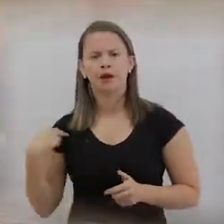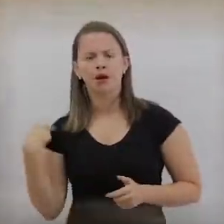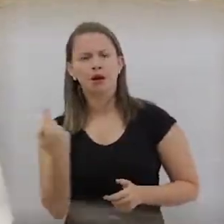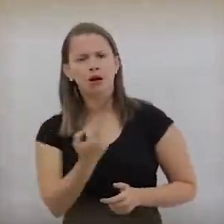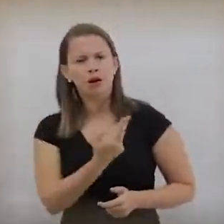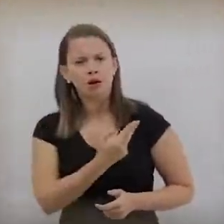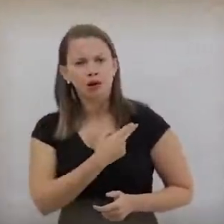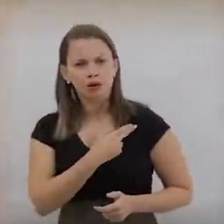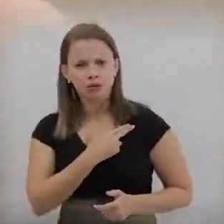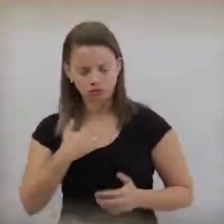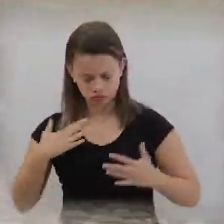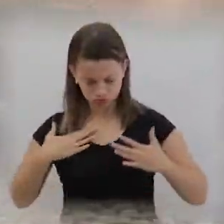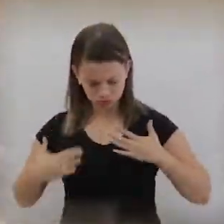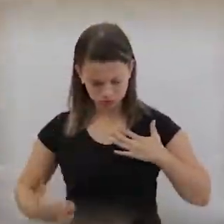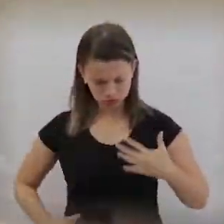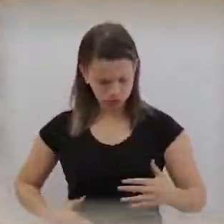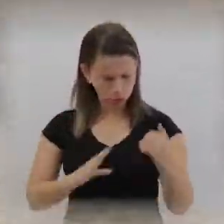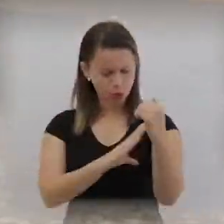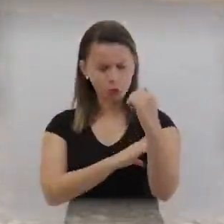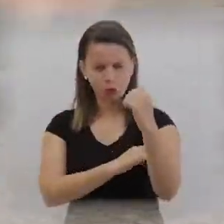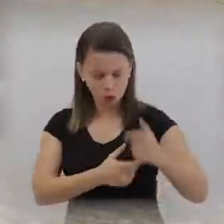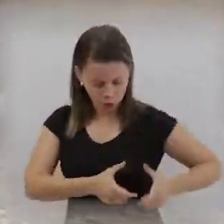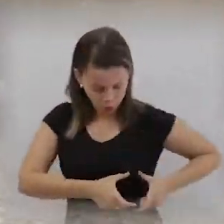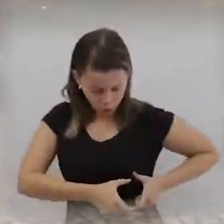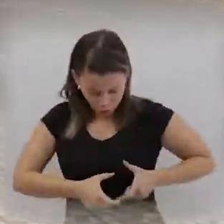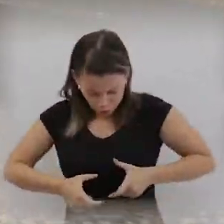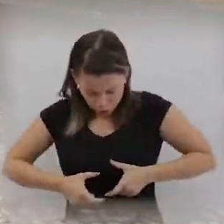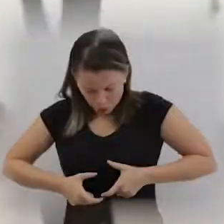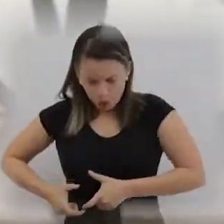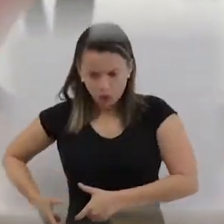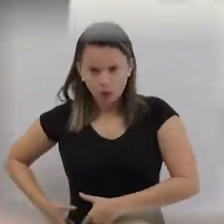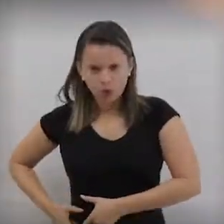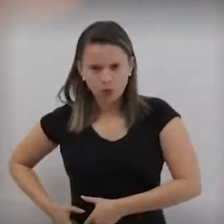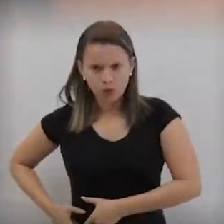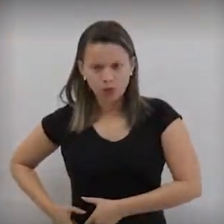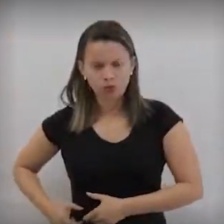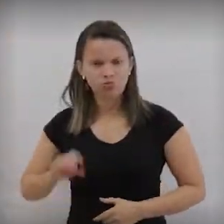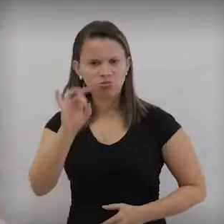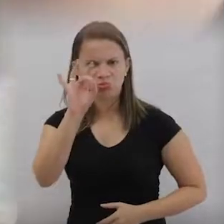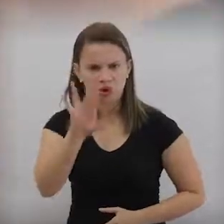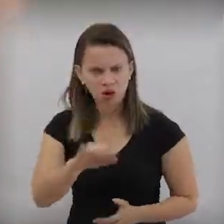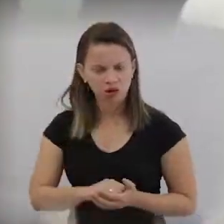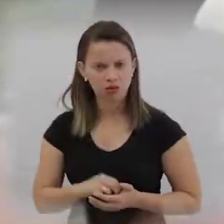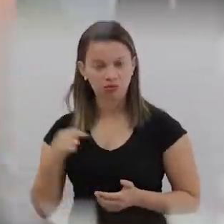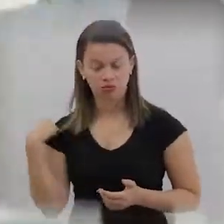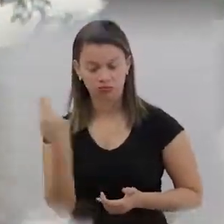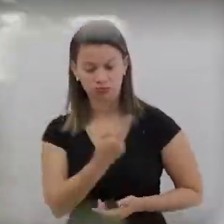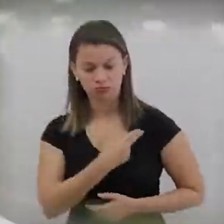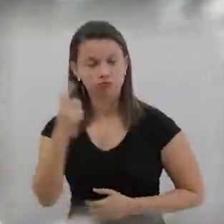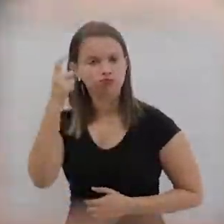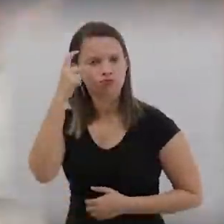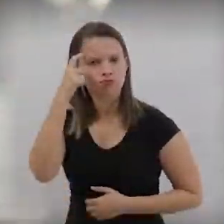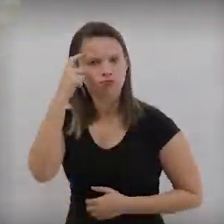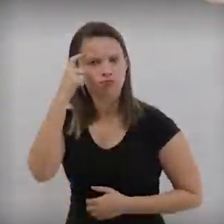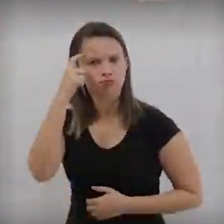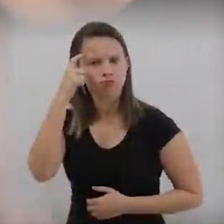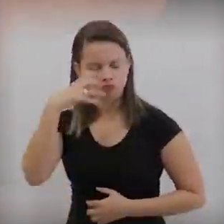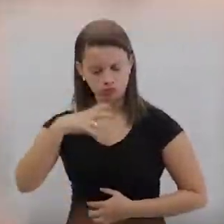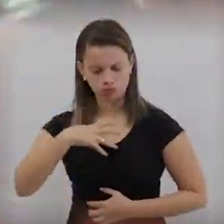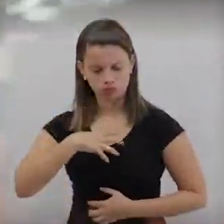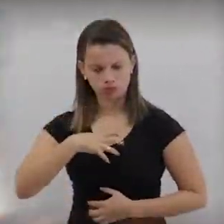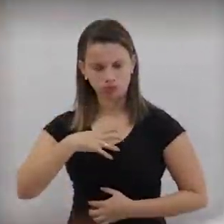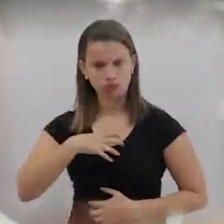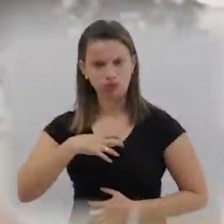ossos, músculos e órgãos. Nós pensamos, nós sentimos e há os que vão em